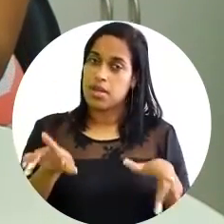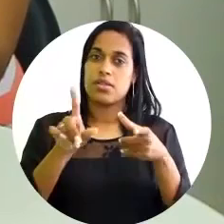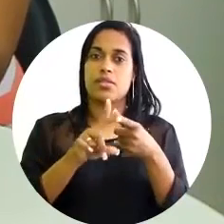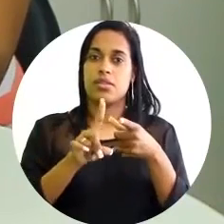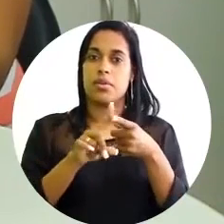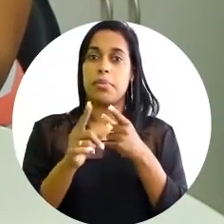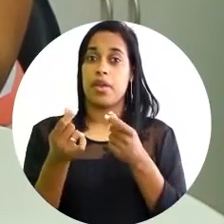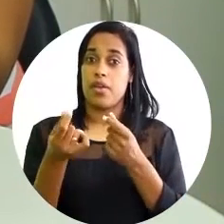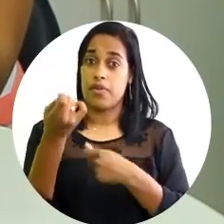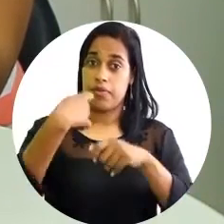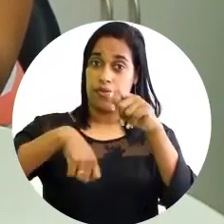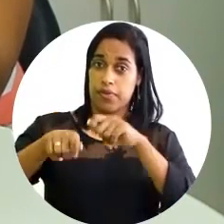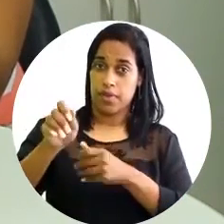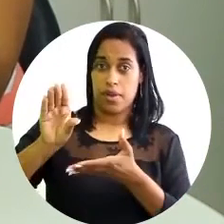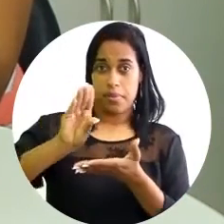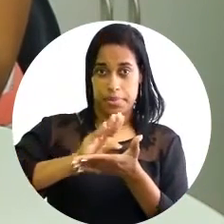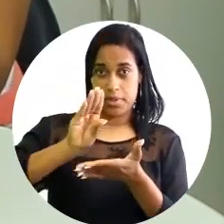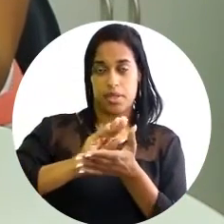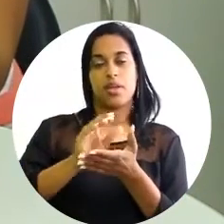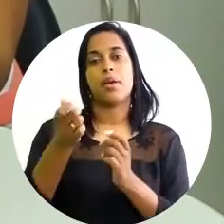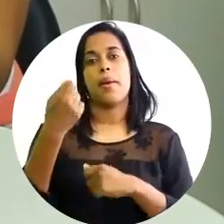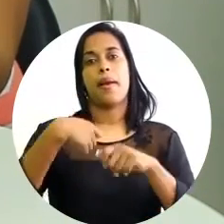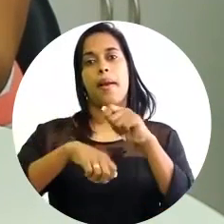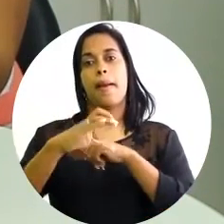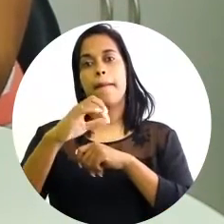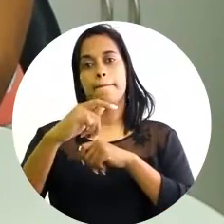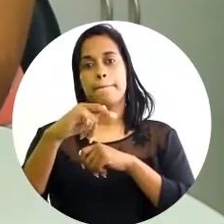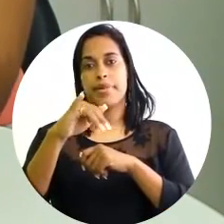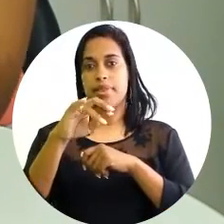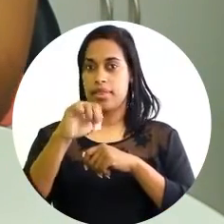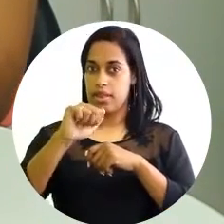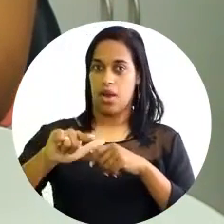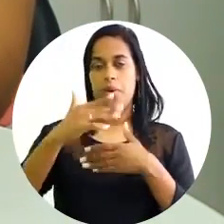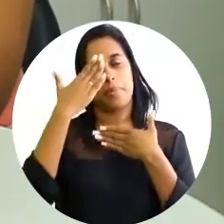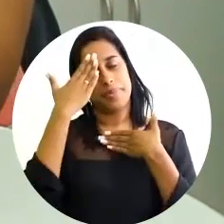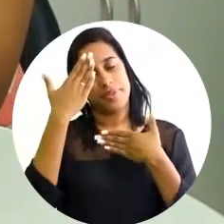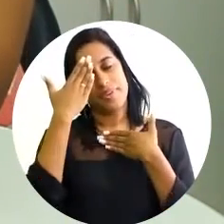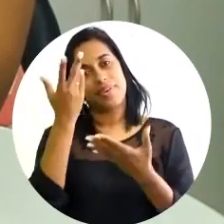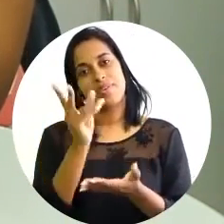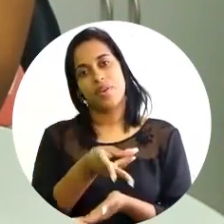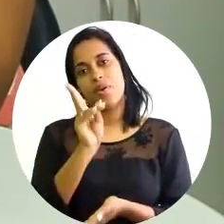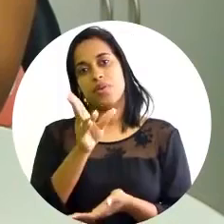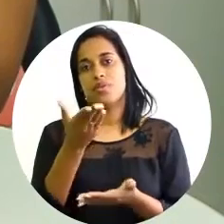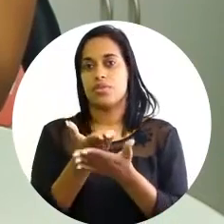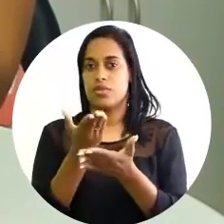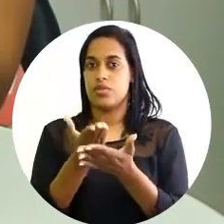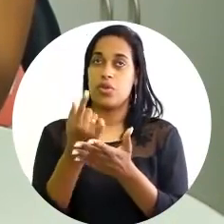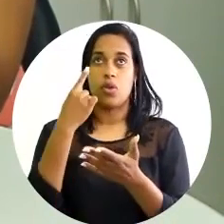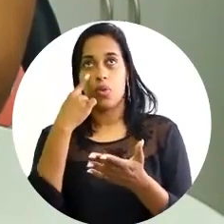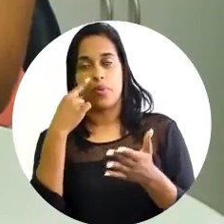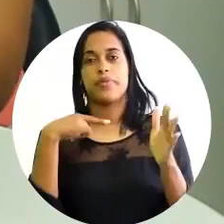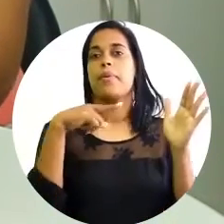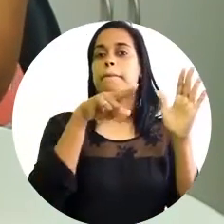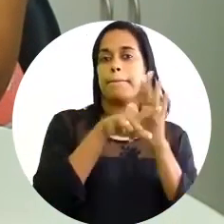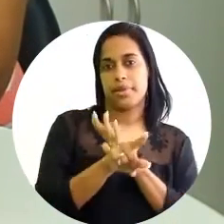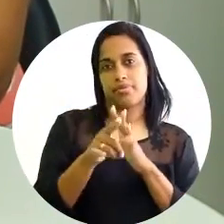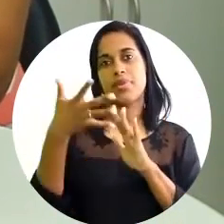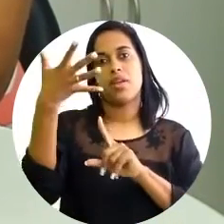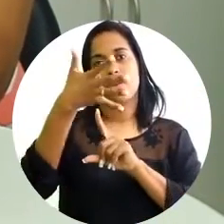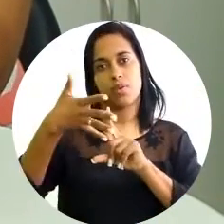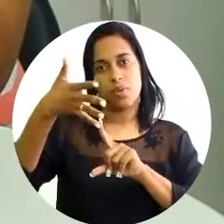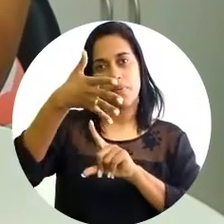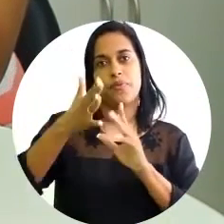despesa de custeio e despesa de capital. Obrigada, continue os estudos e qualquer dúvida estamos